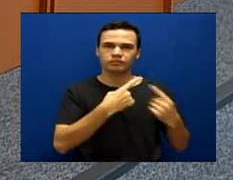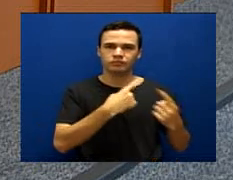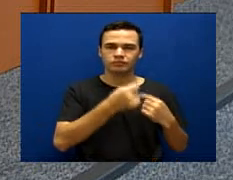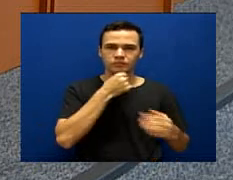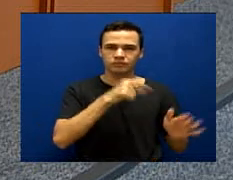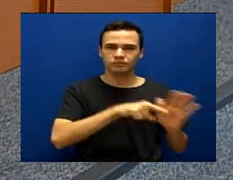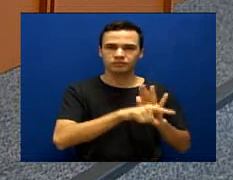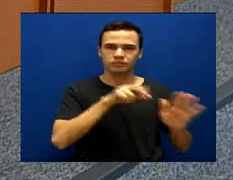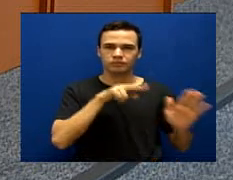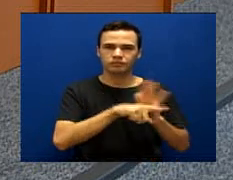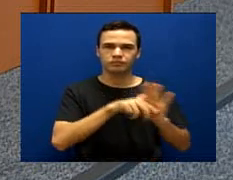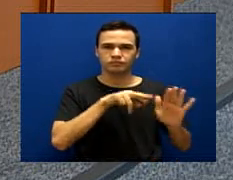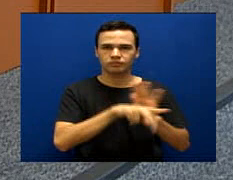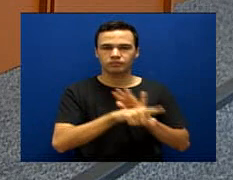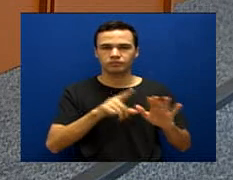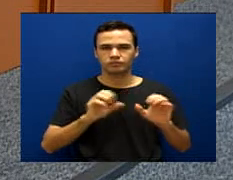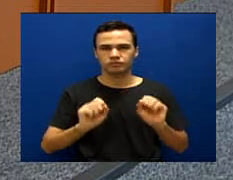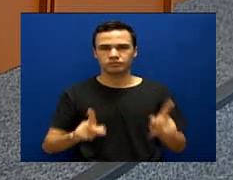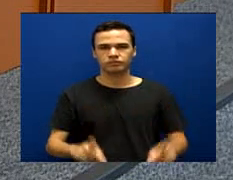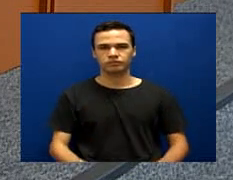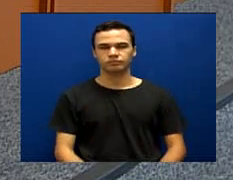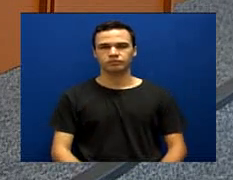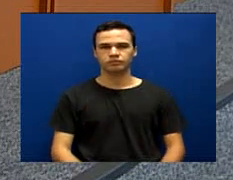pessoas inscritas, para os questionamentos.